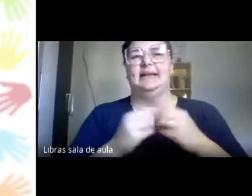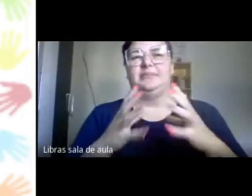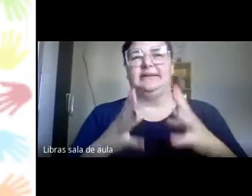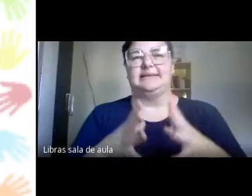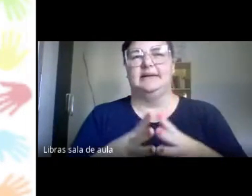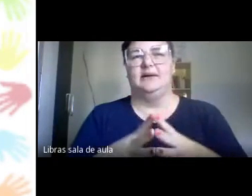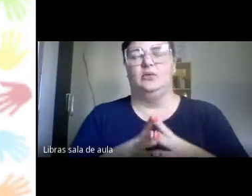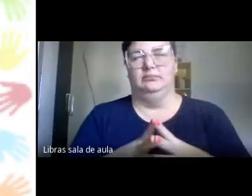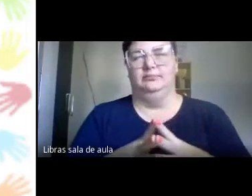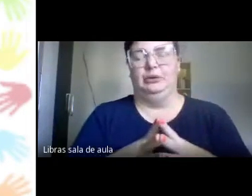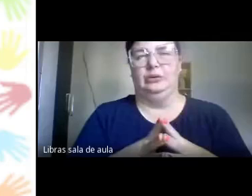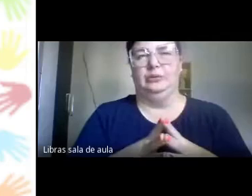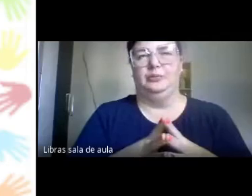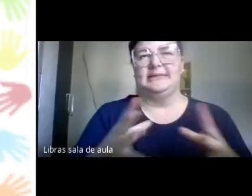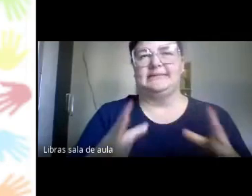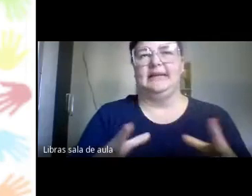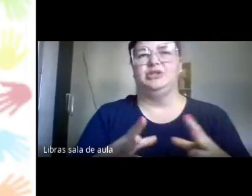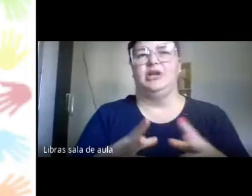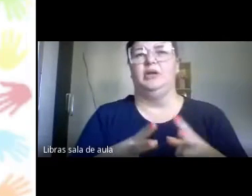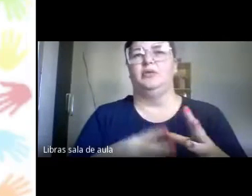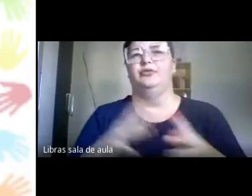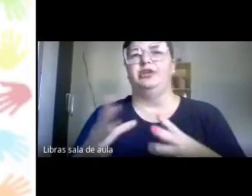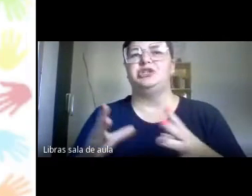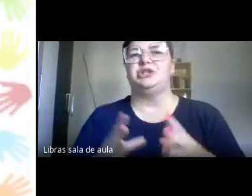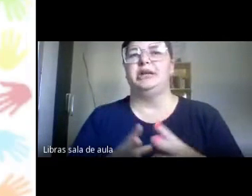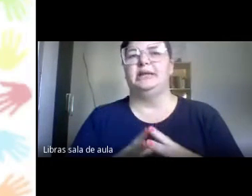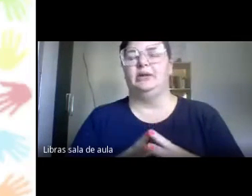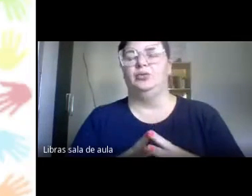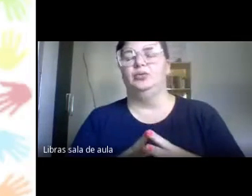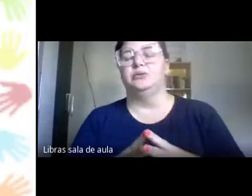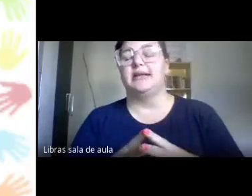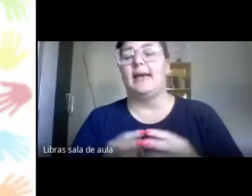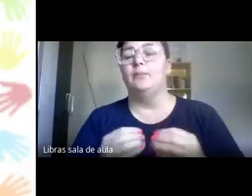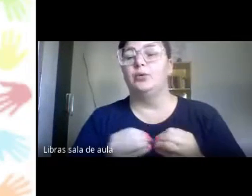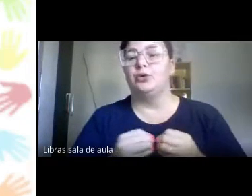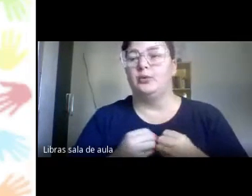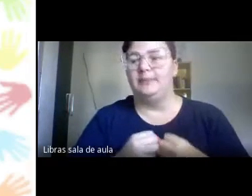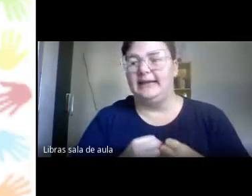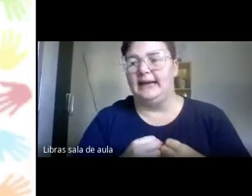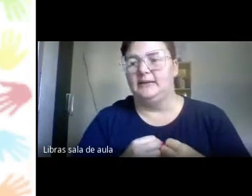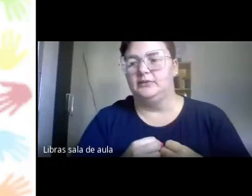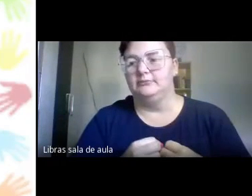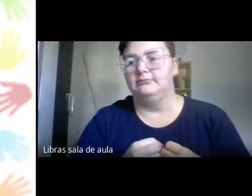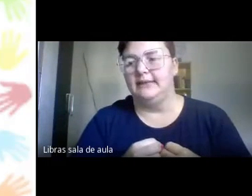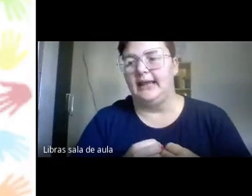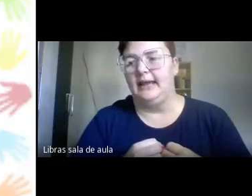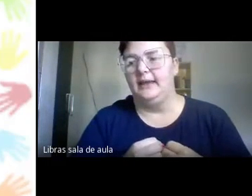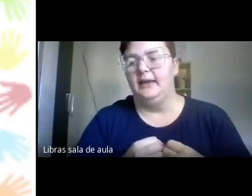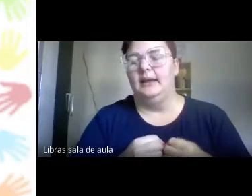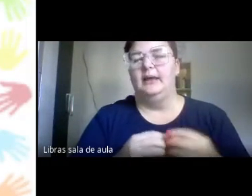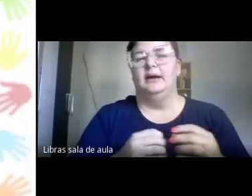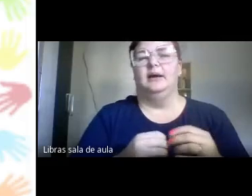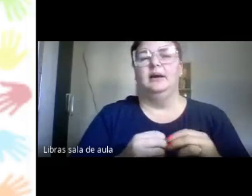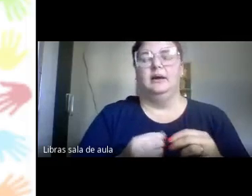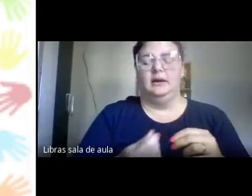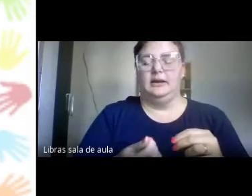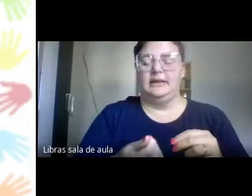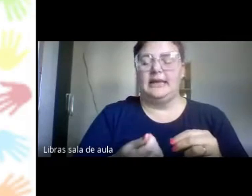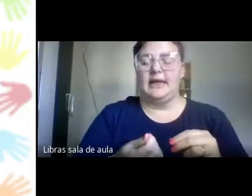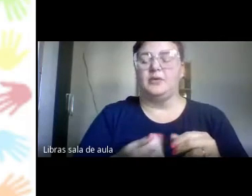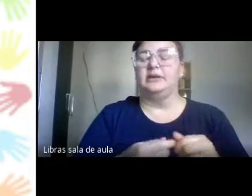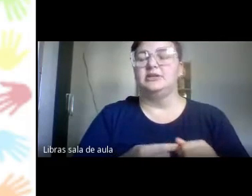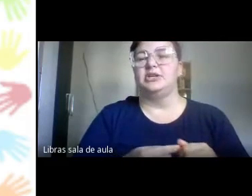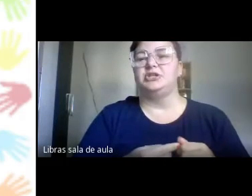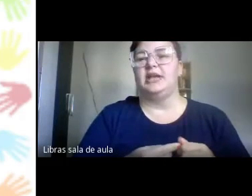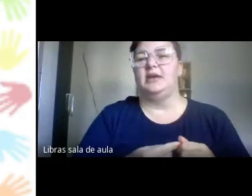na adaptação para uma sala de aula com 20, 30 alunos é muito complicado, né? E